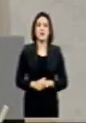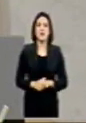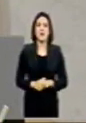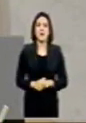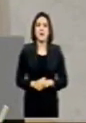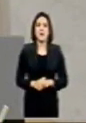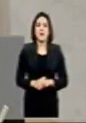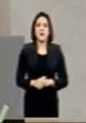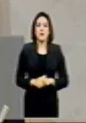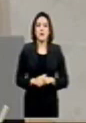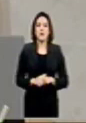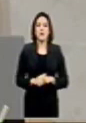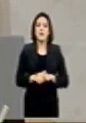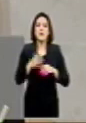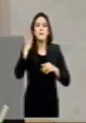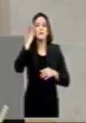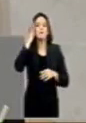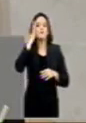da 10ª Vara,